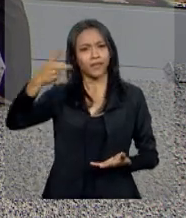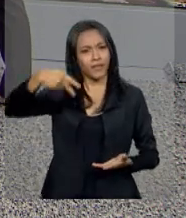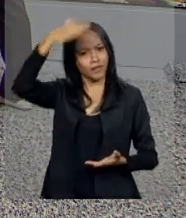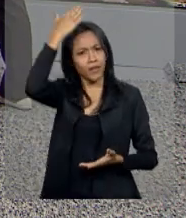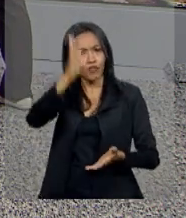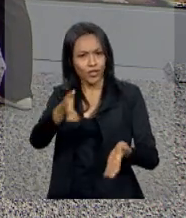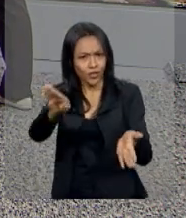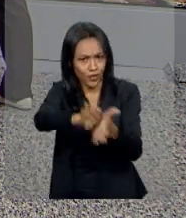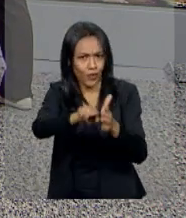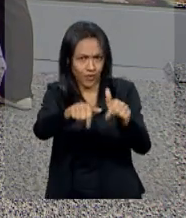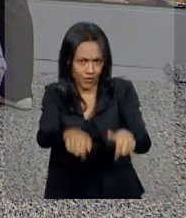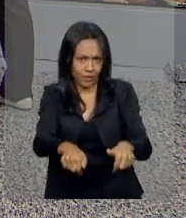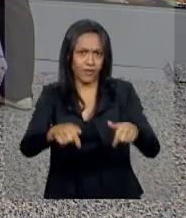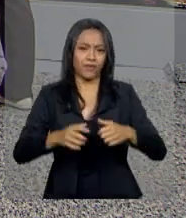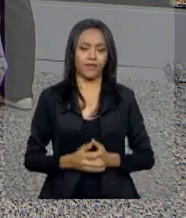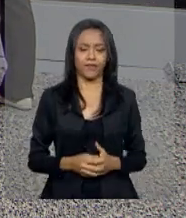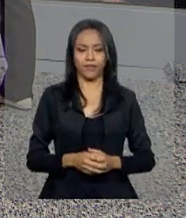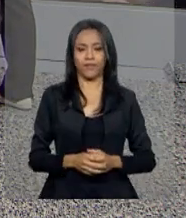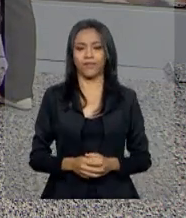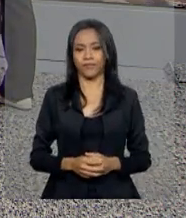sede da ONU?